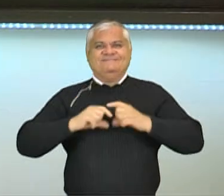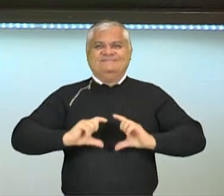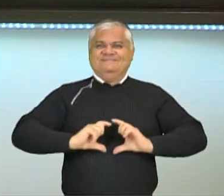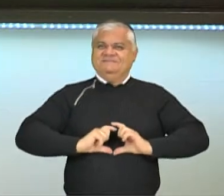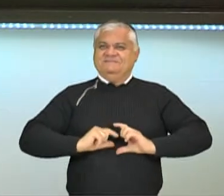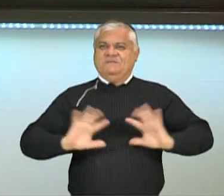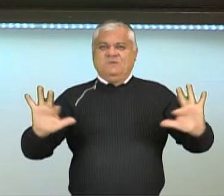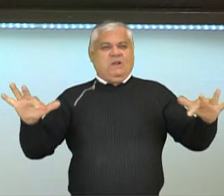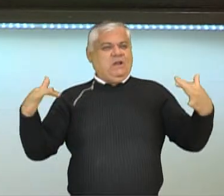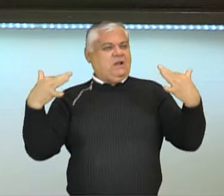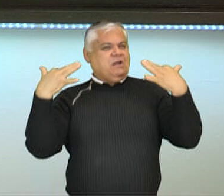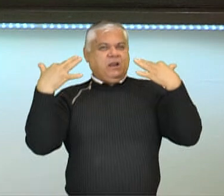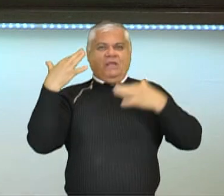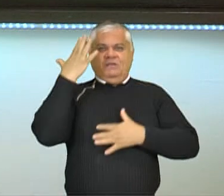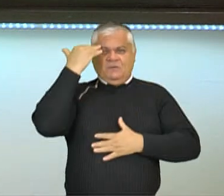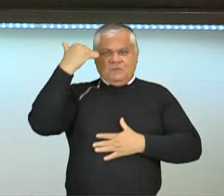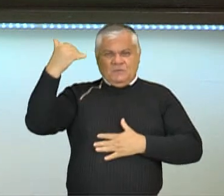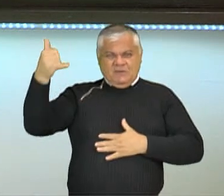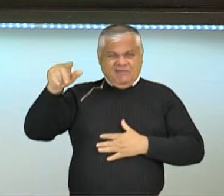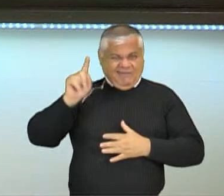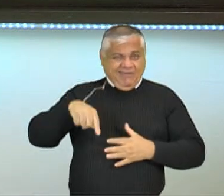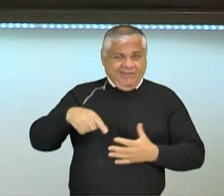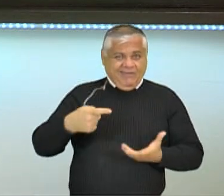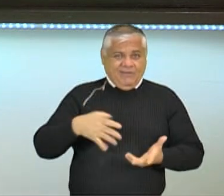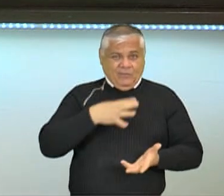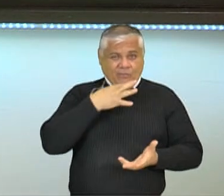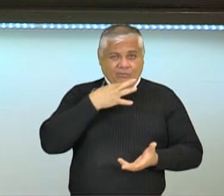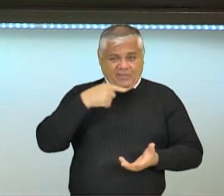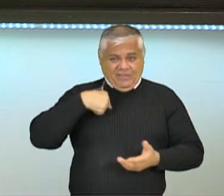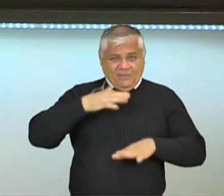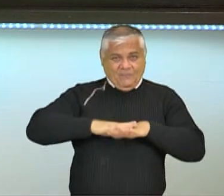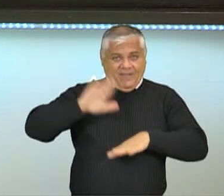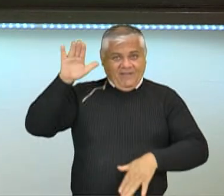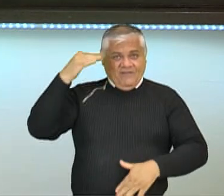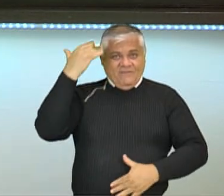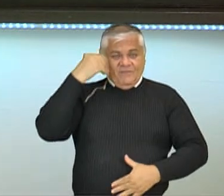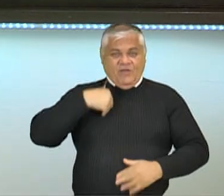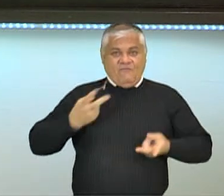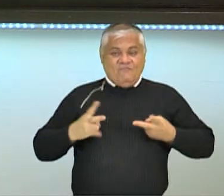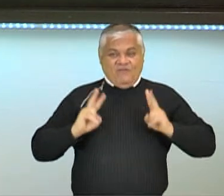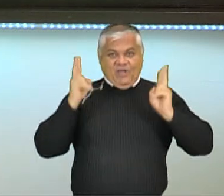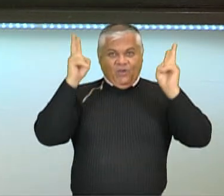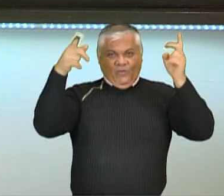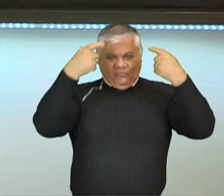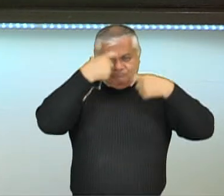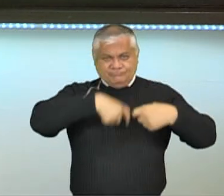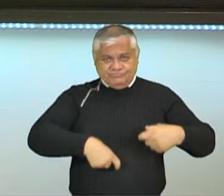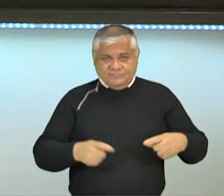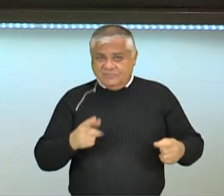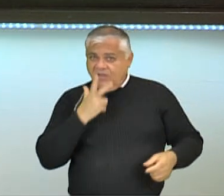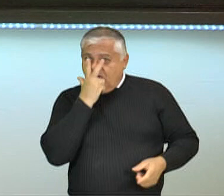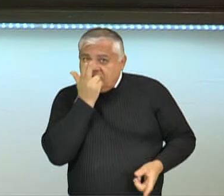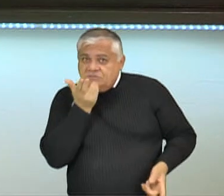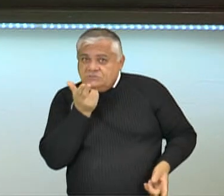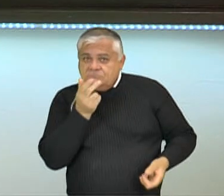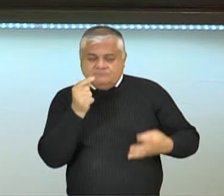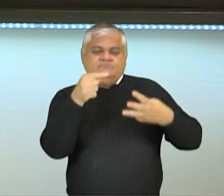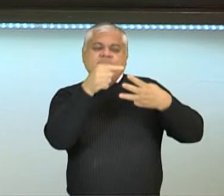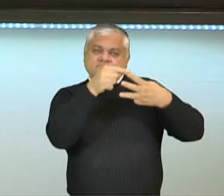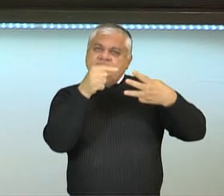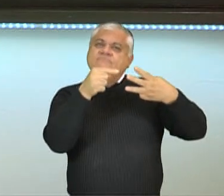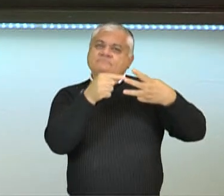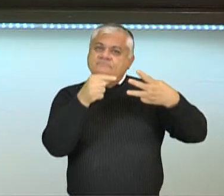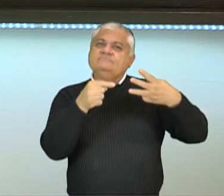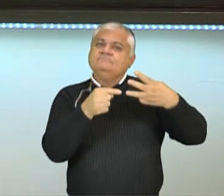você fica mais popular? As pessoas vão te conhecer mais, as pessoas vão te valorizar mais? O que vocês acham? Então, isso tudo